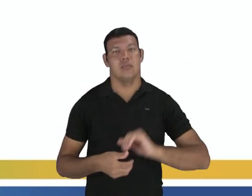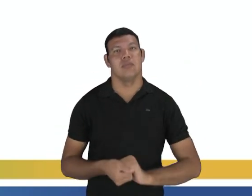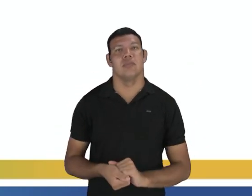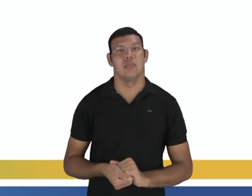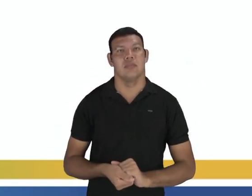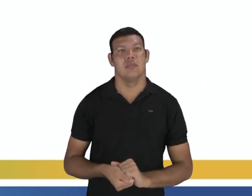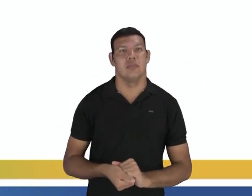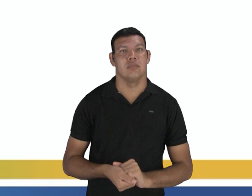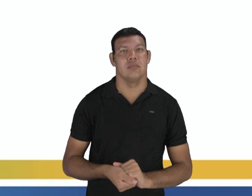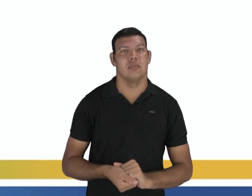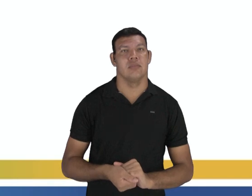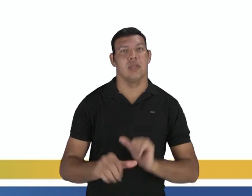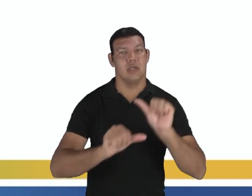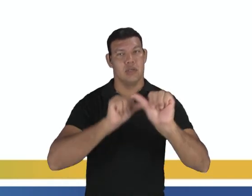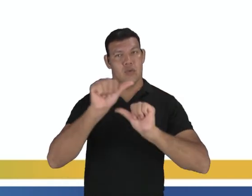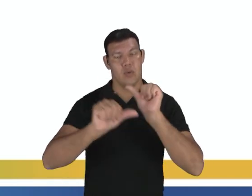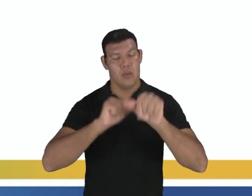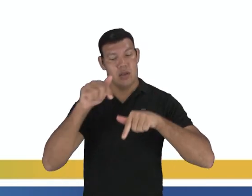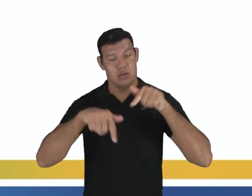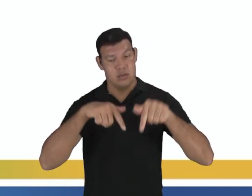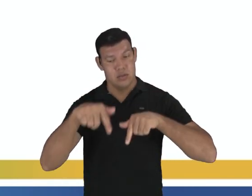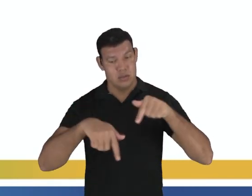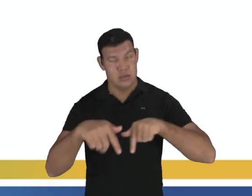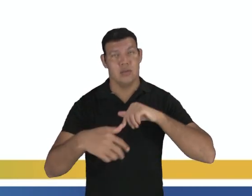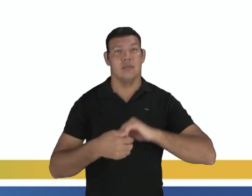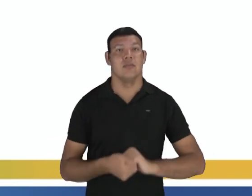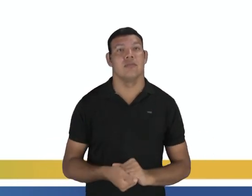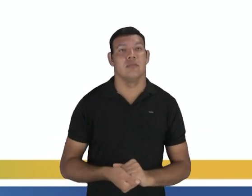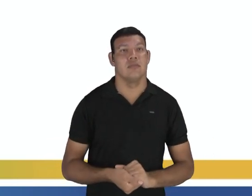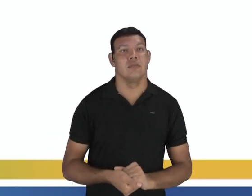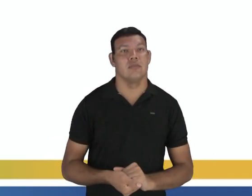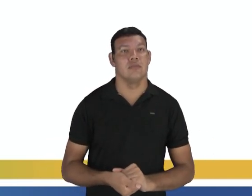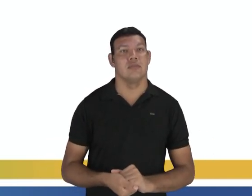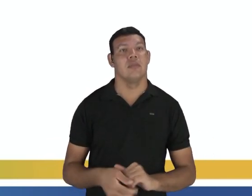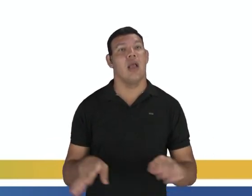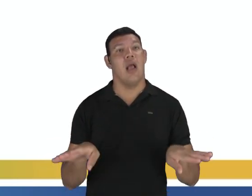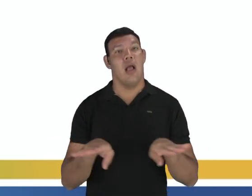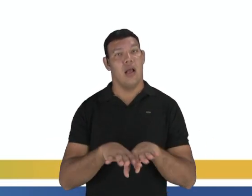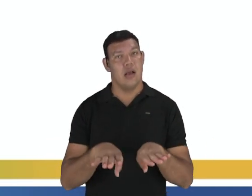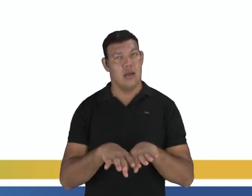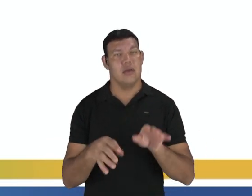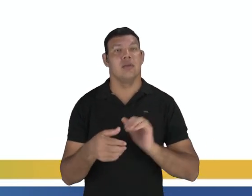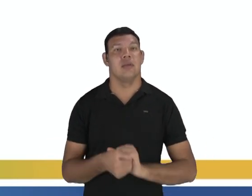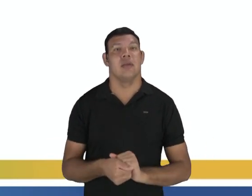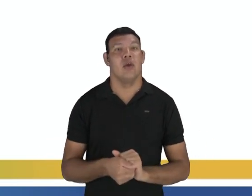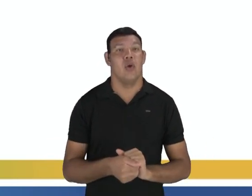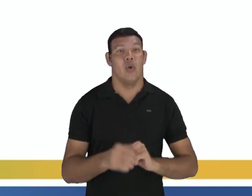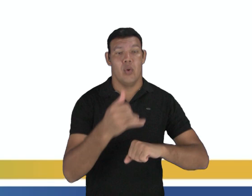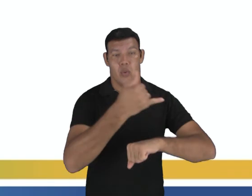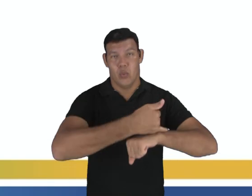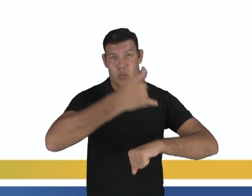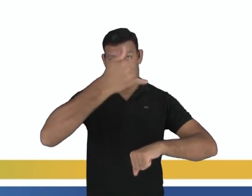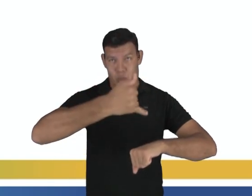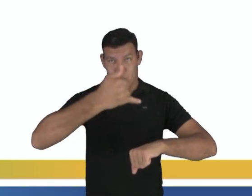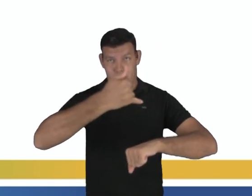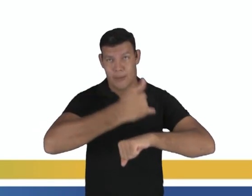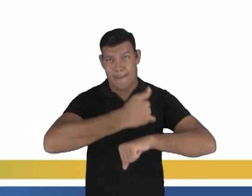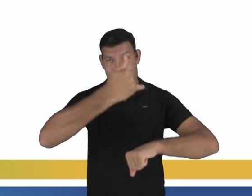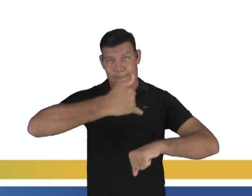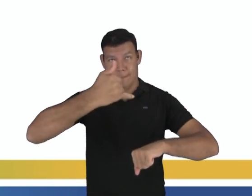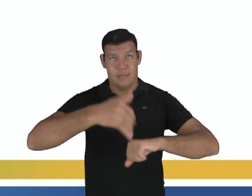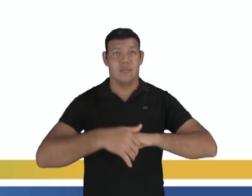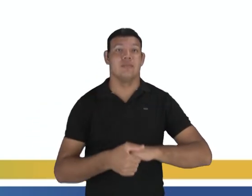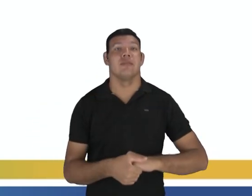reação química, ok? E quando a gente tem aqui o ferro na presença do oxigênio